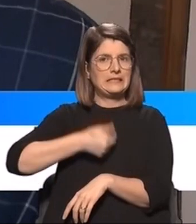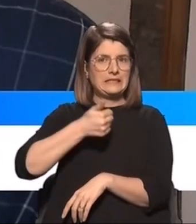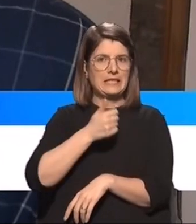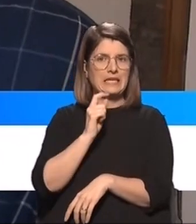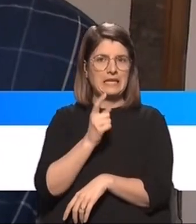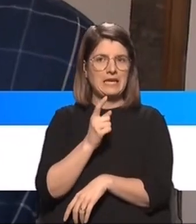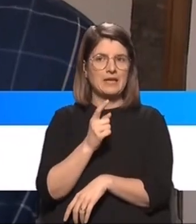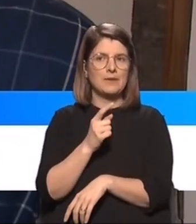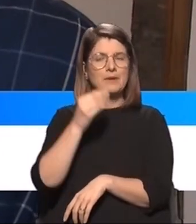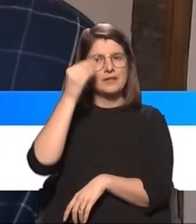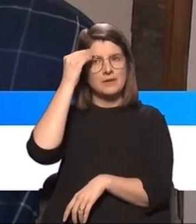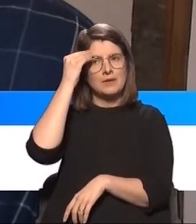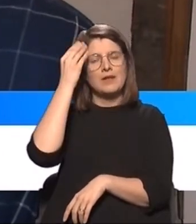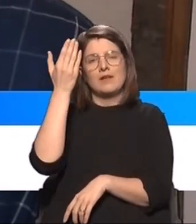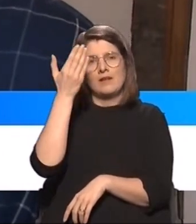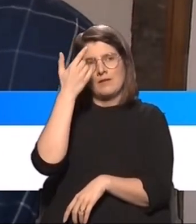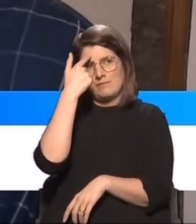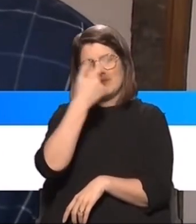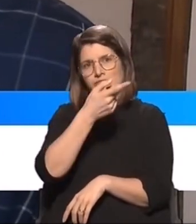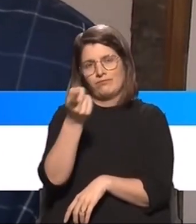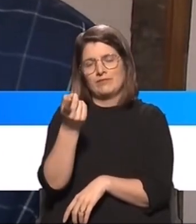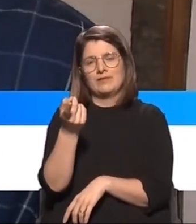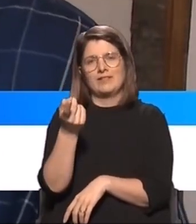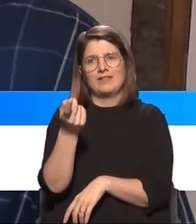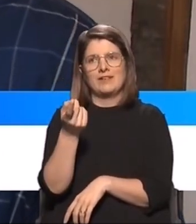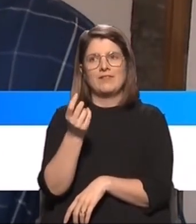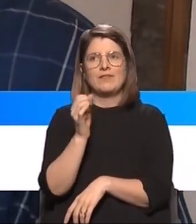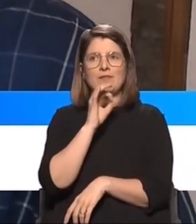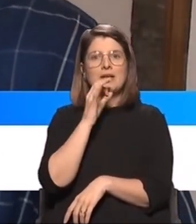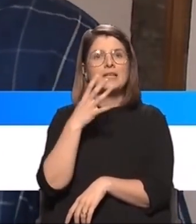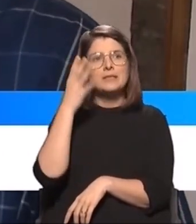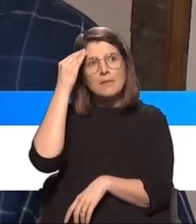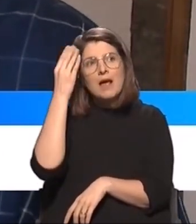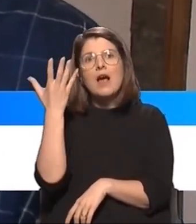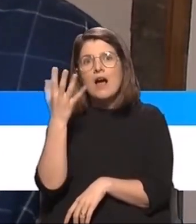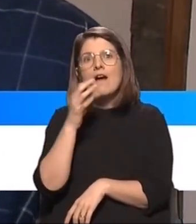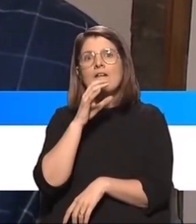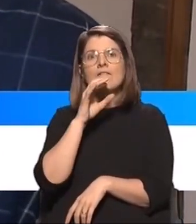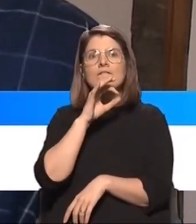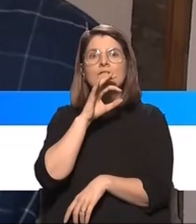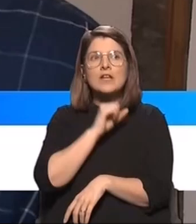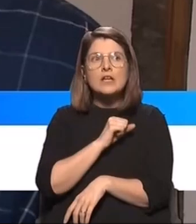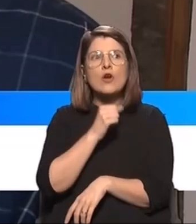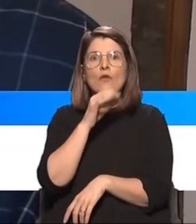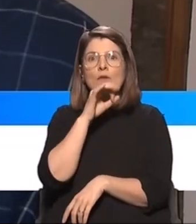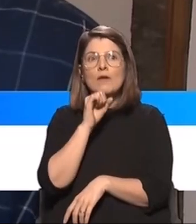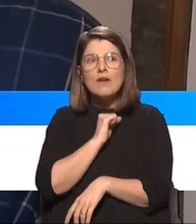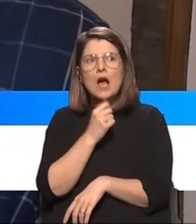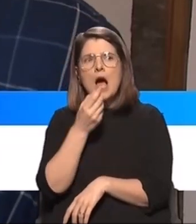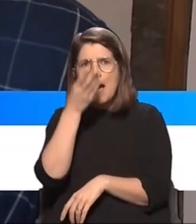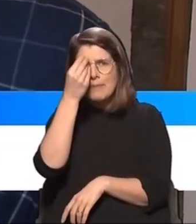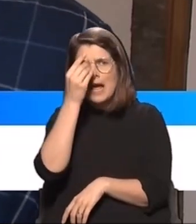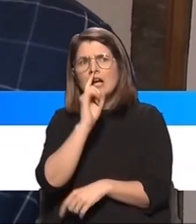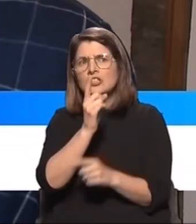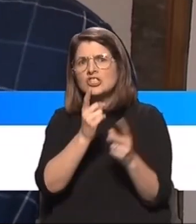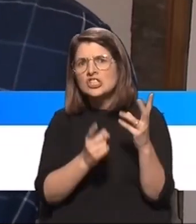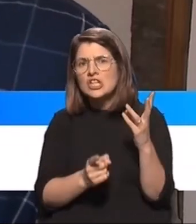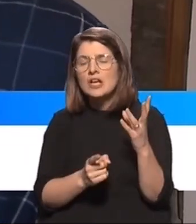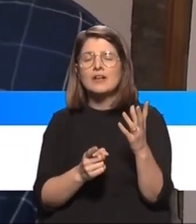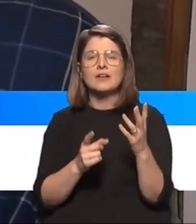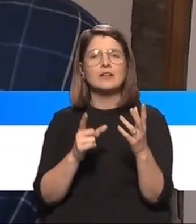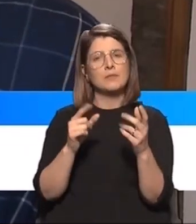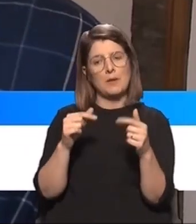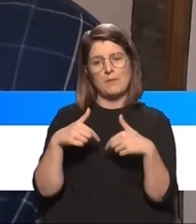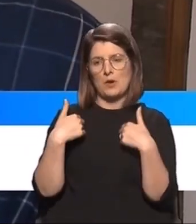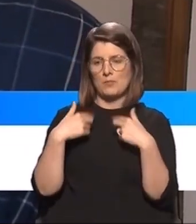não é? Saber que as famílias querem também ver o que é que os filhos e familiares tiveram aprendendo durante o ano, e depois também para eles